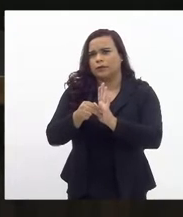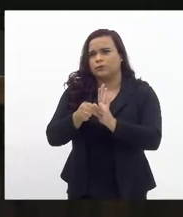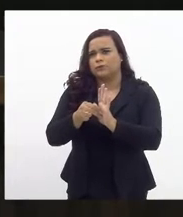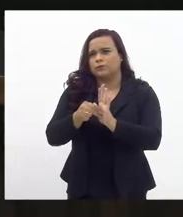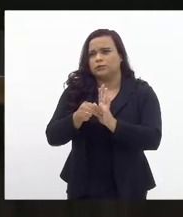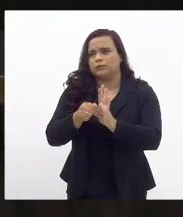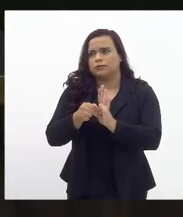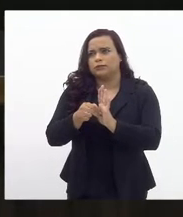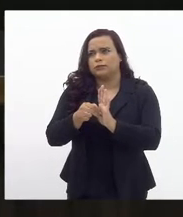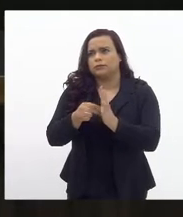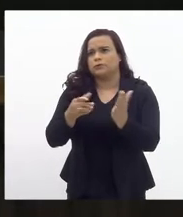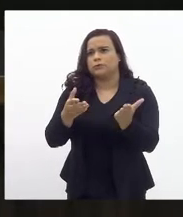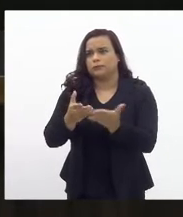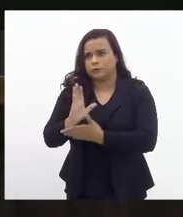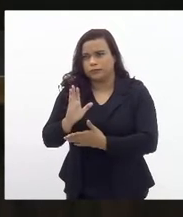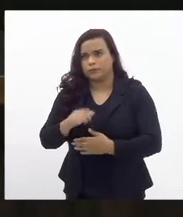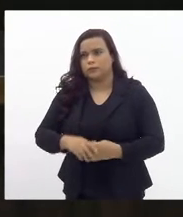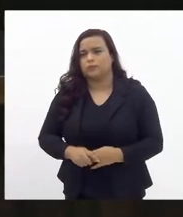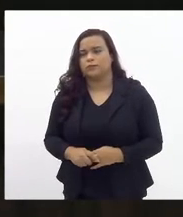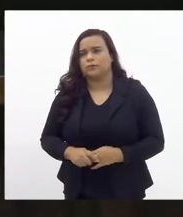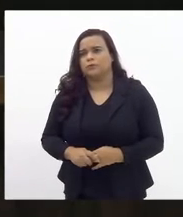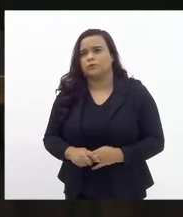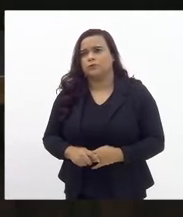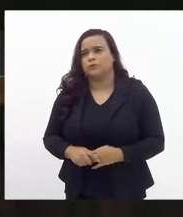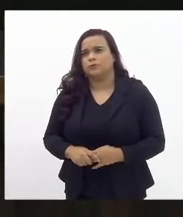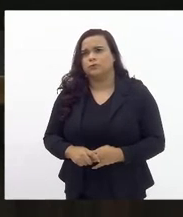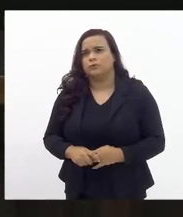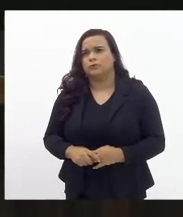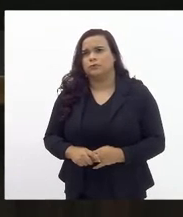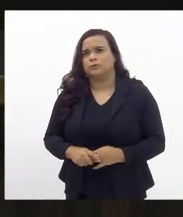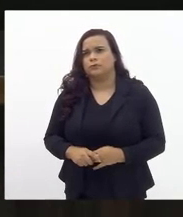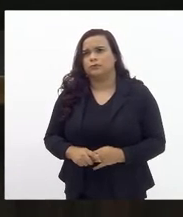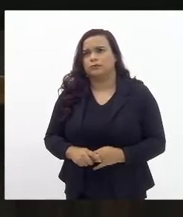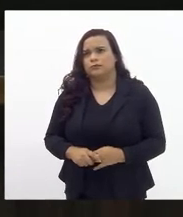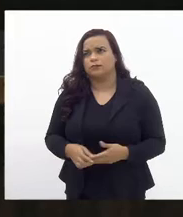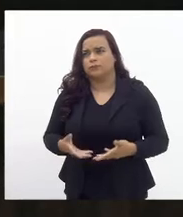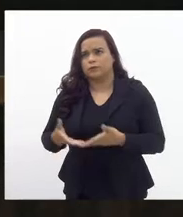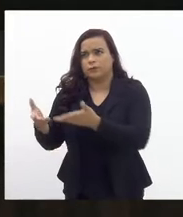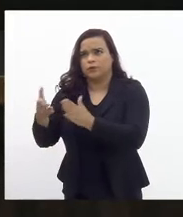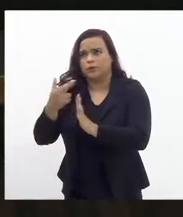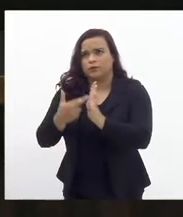permaneçam como estão? Aprovado. Vai a redação final.